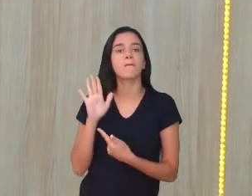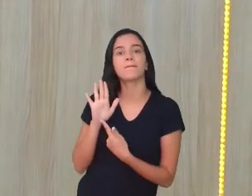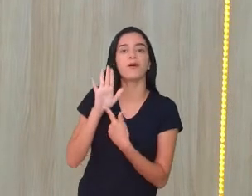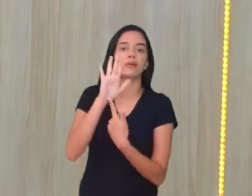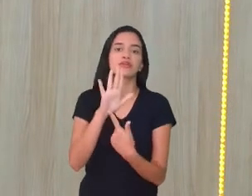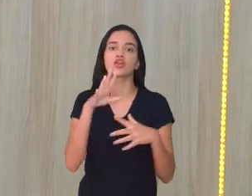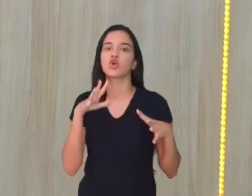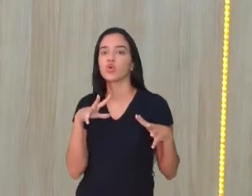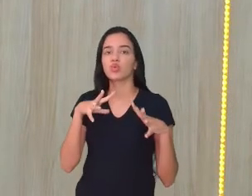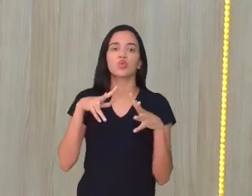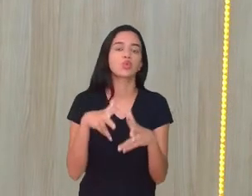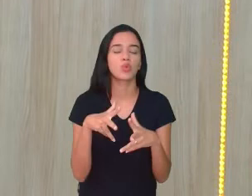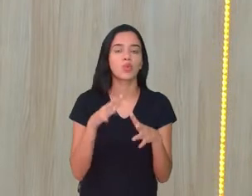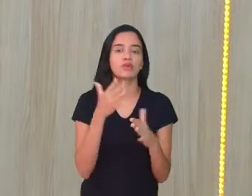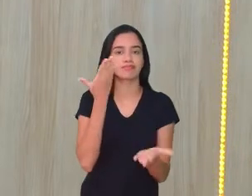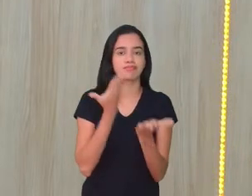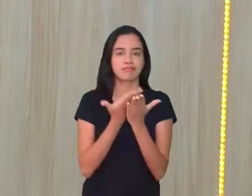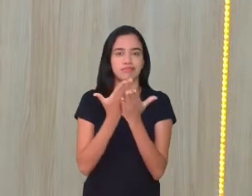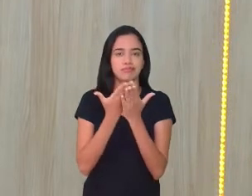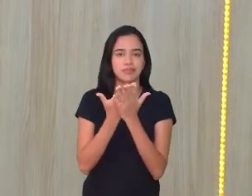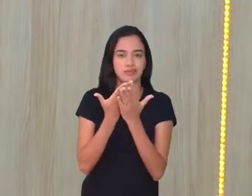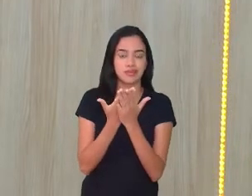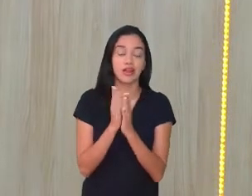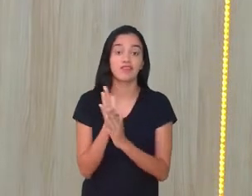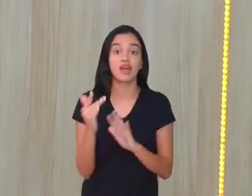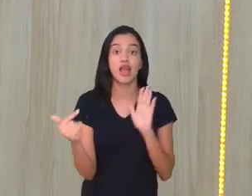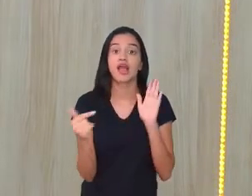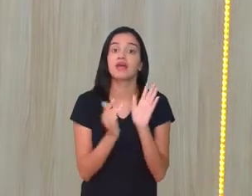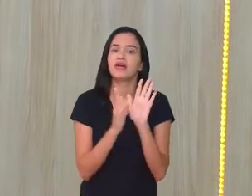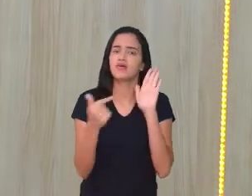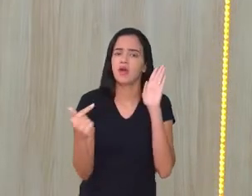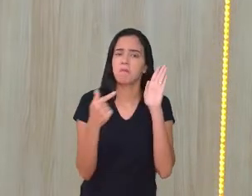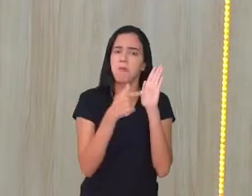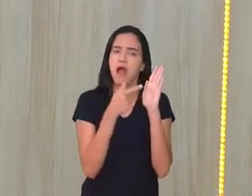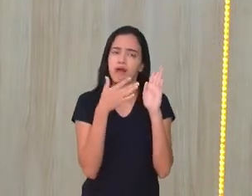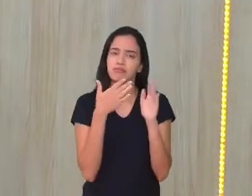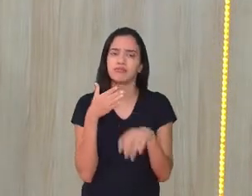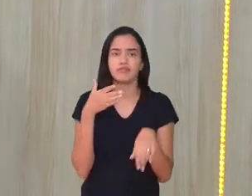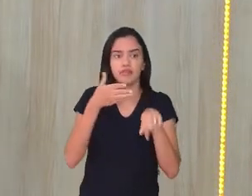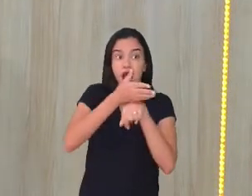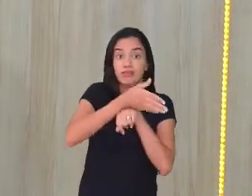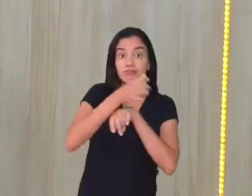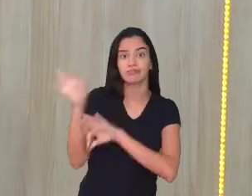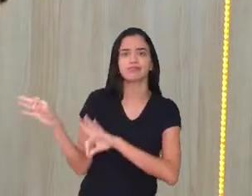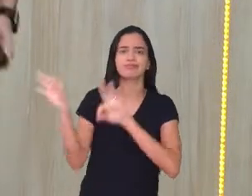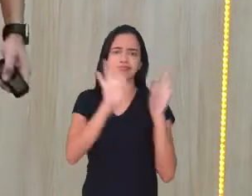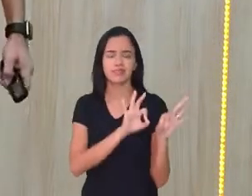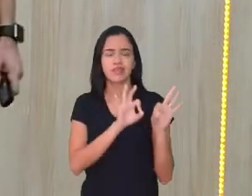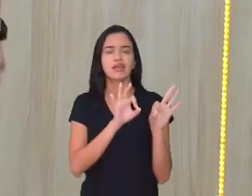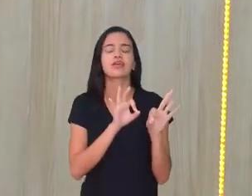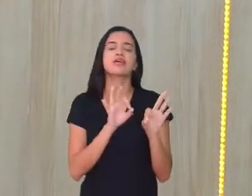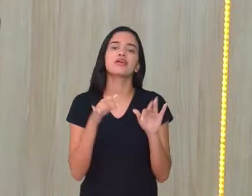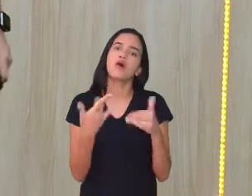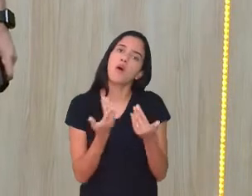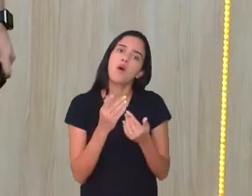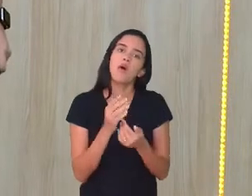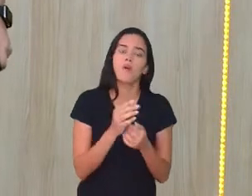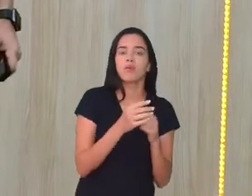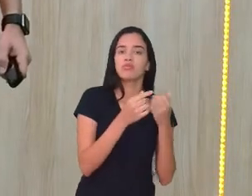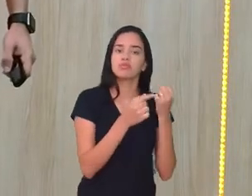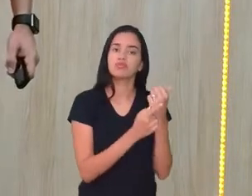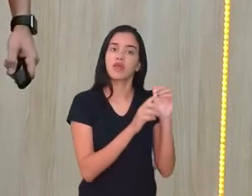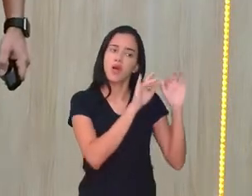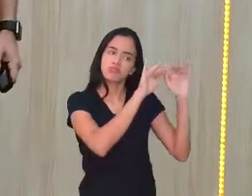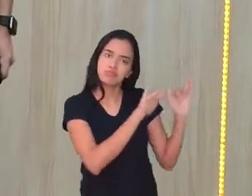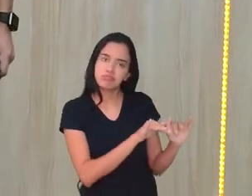lá todas as aulas, certinho. Você vai clicar e vai assistir, acompanhar ao vivo aqui com a gente, podendo comentar aí no chat,